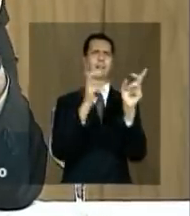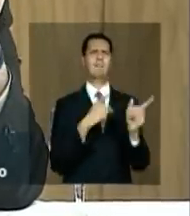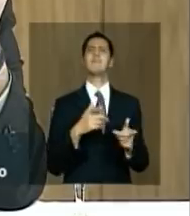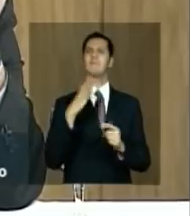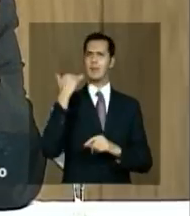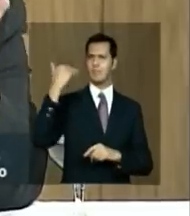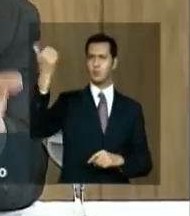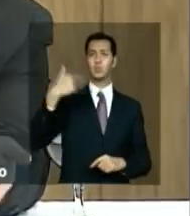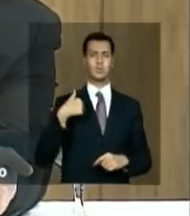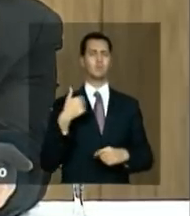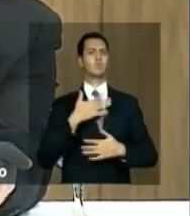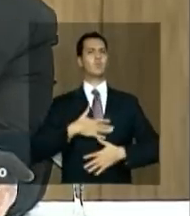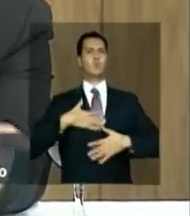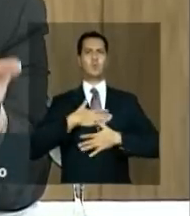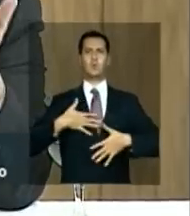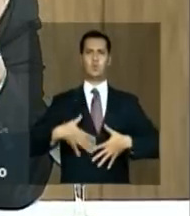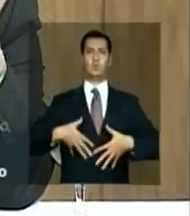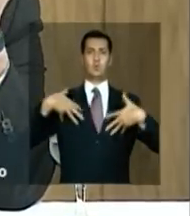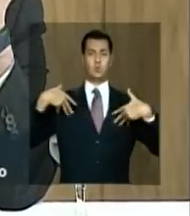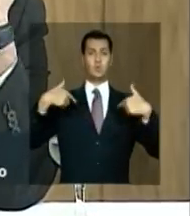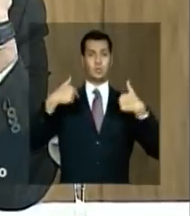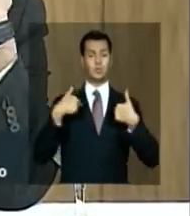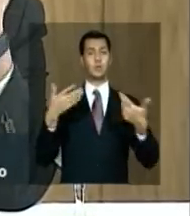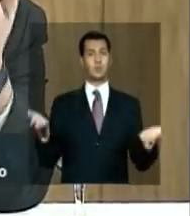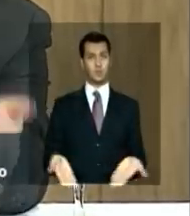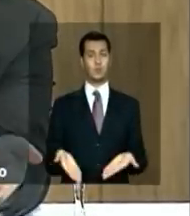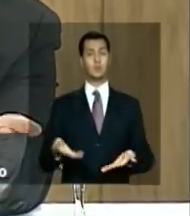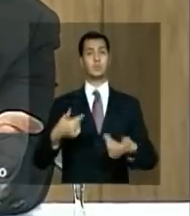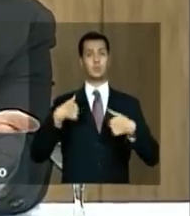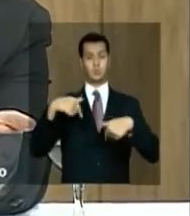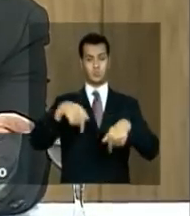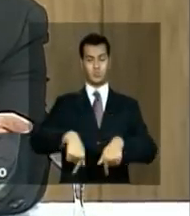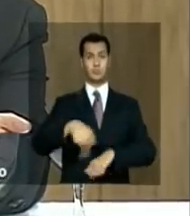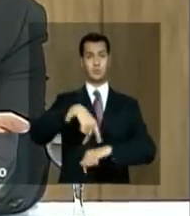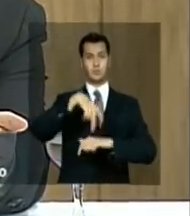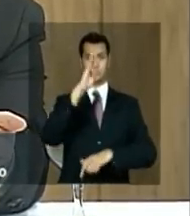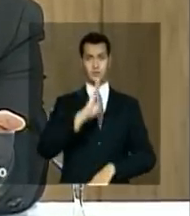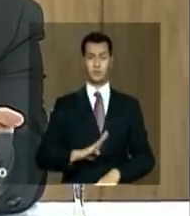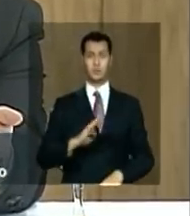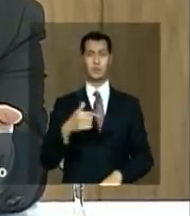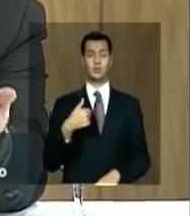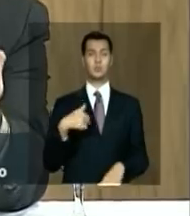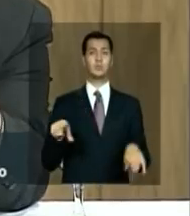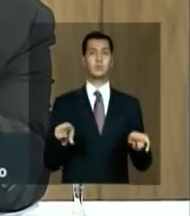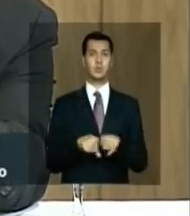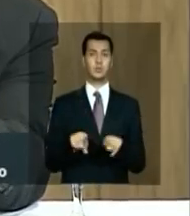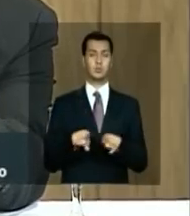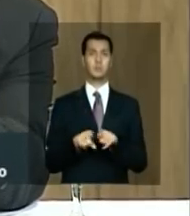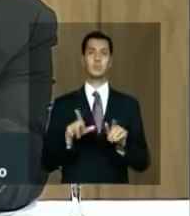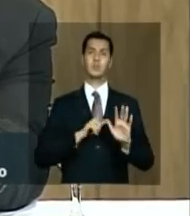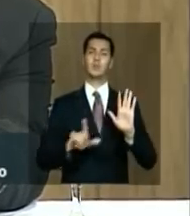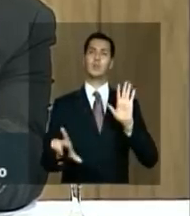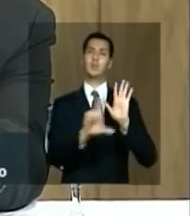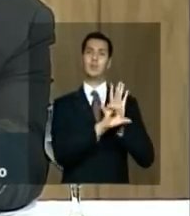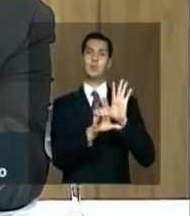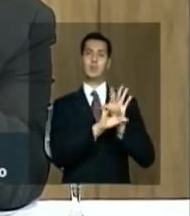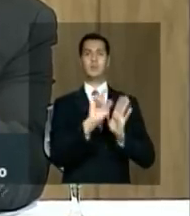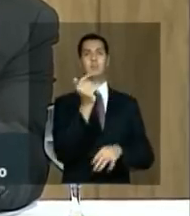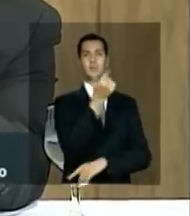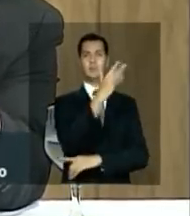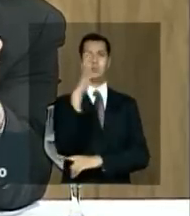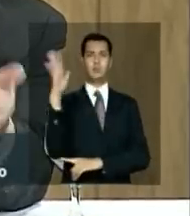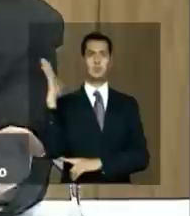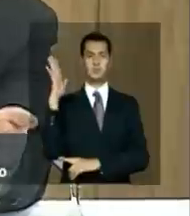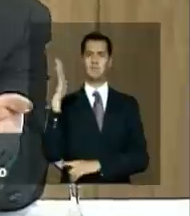orgulho de fazer isto de ser ministro da Agricultura deste país que possui uma legislação Ambiental do